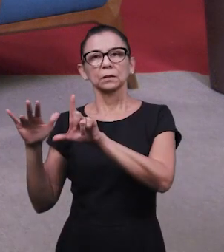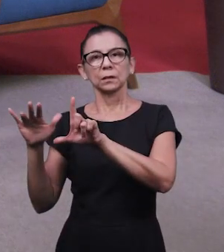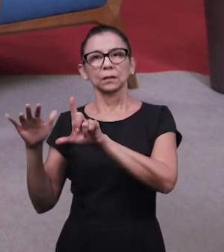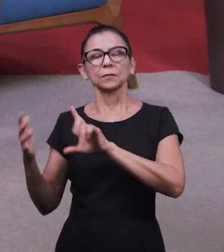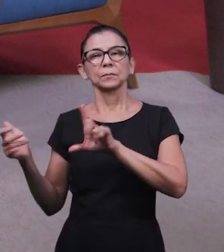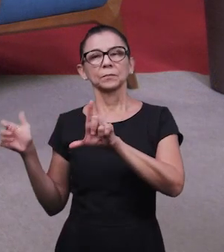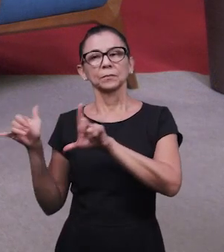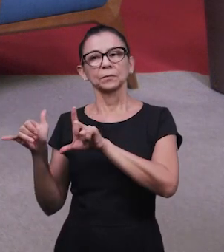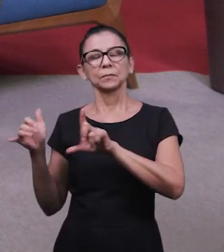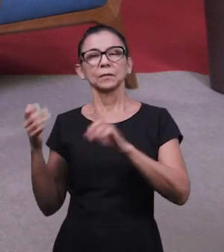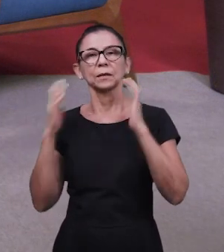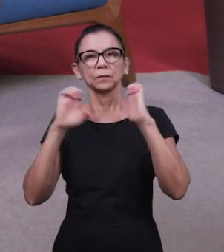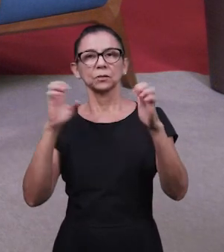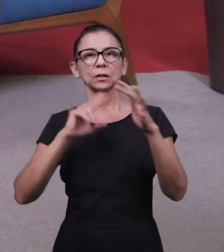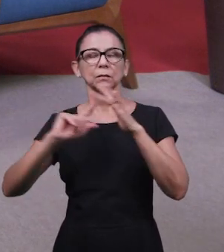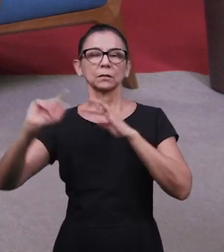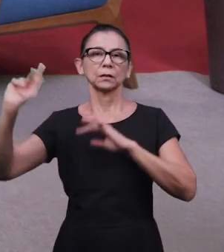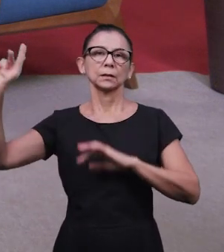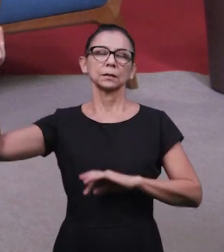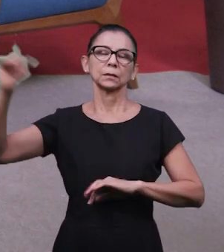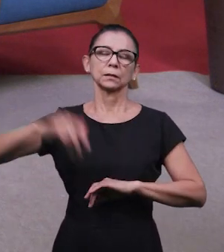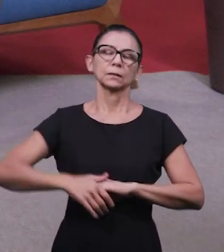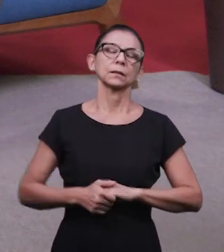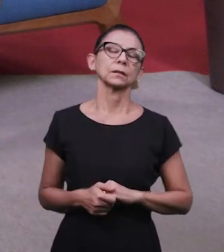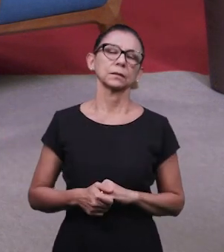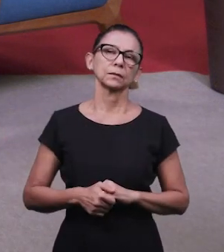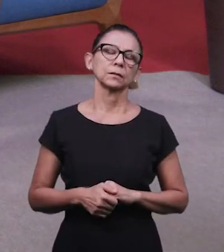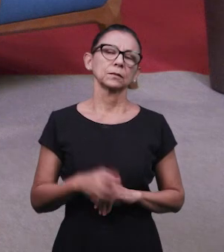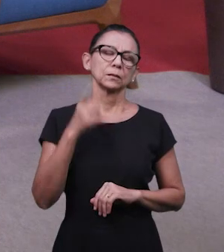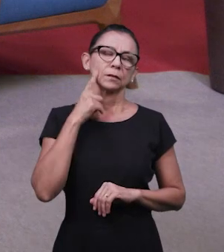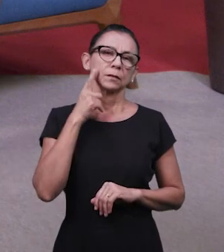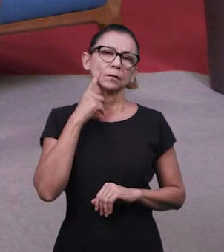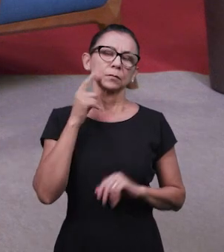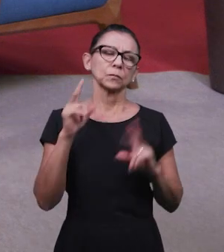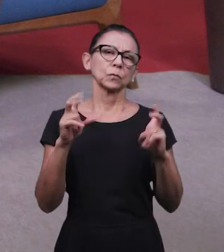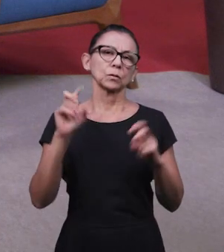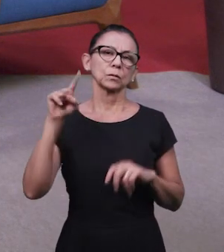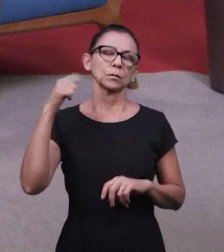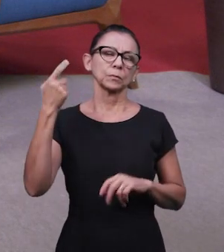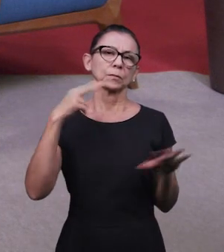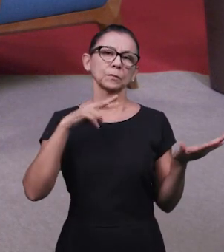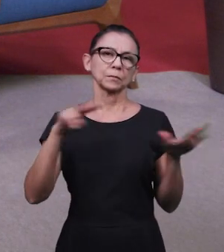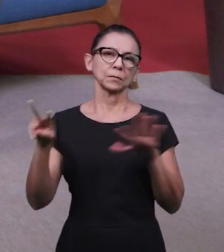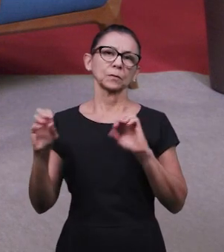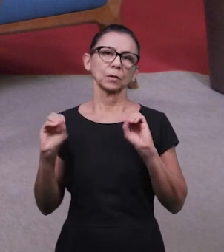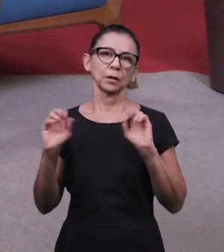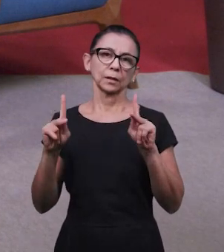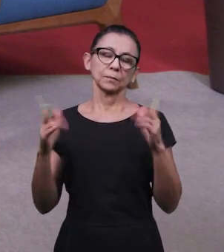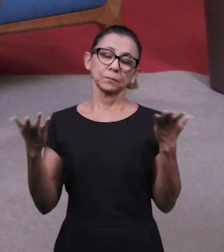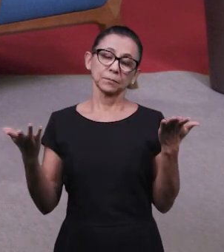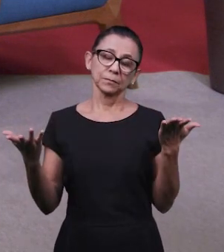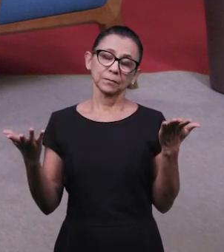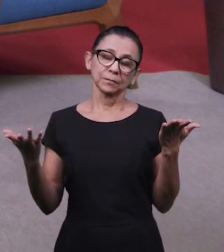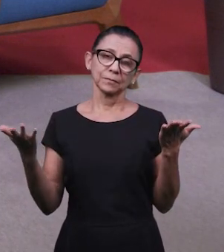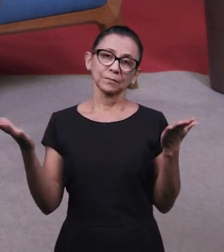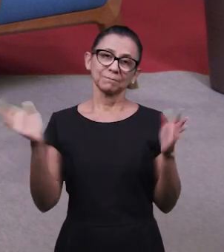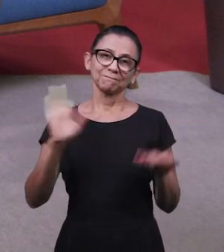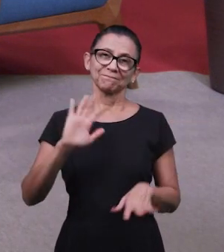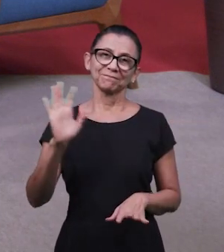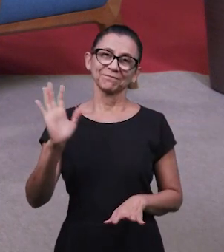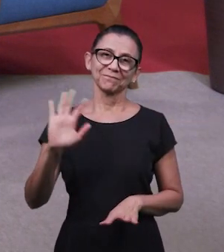Coincidência? Não tem, não existe coincidência na palavra do Senhor. Então você já sabe, é só apontar a câmera do seu celular para esse QR Code que está aí na